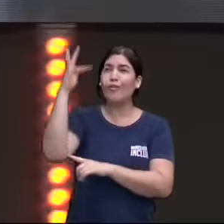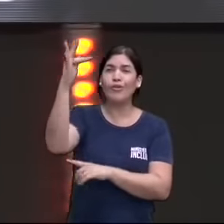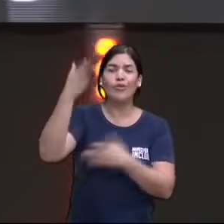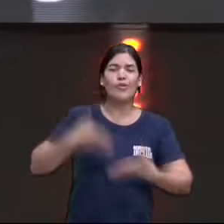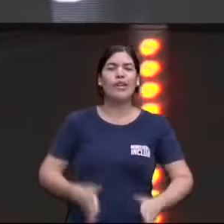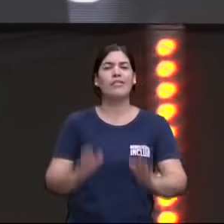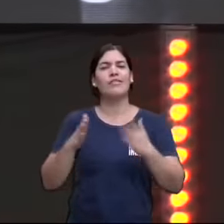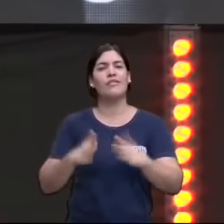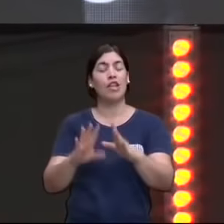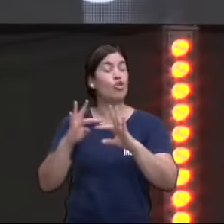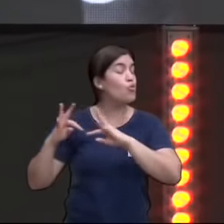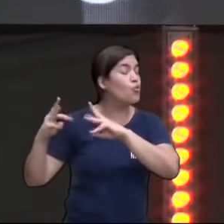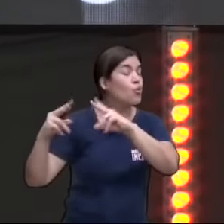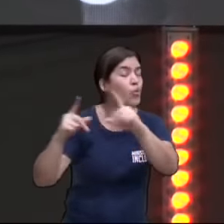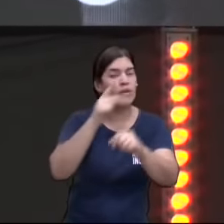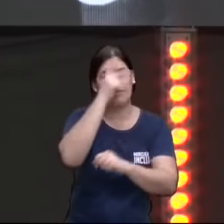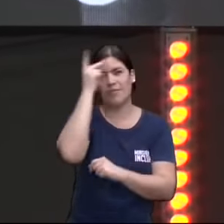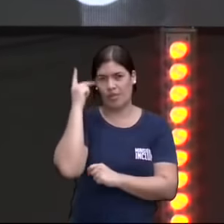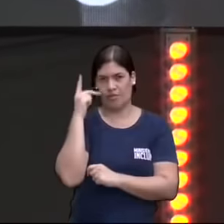dele. É amor.